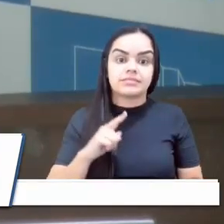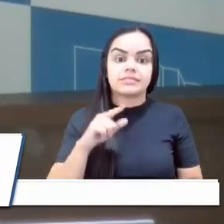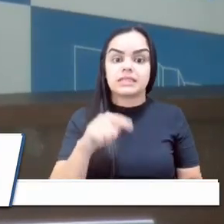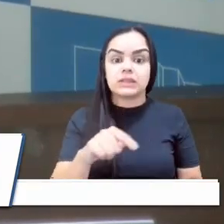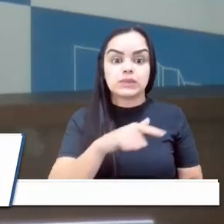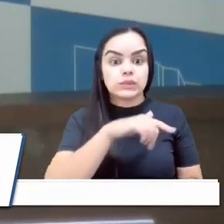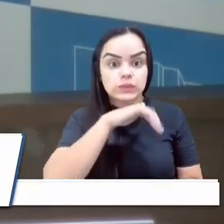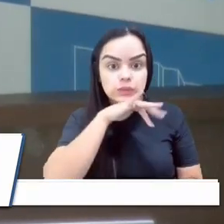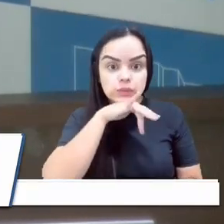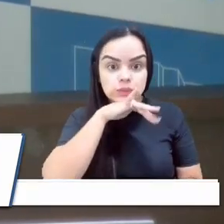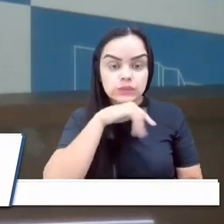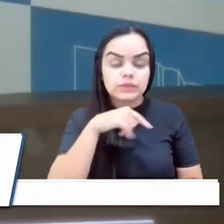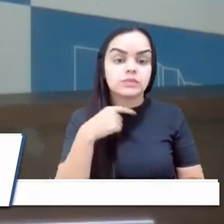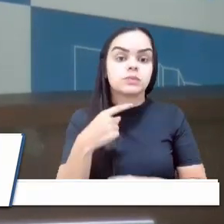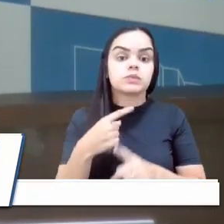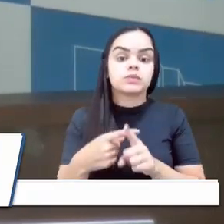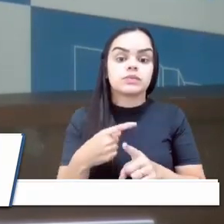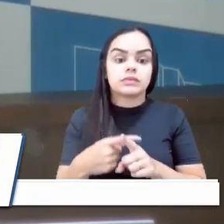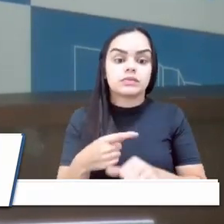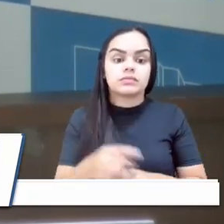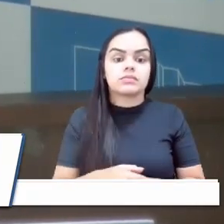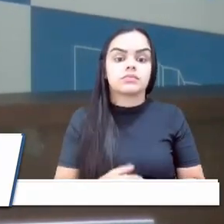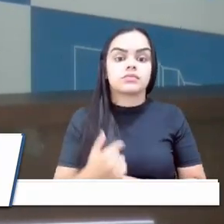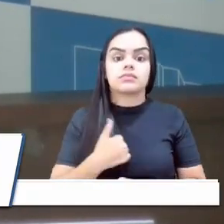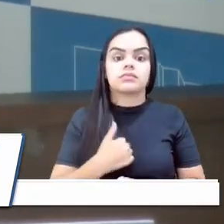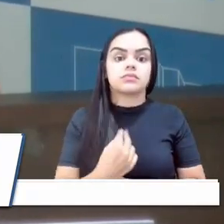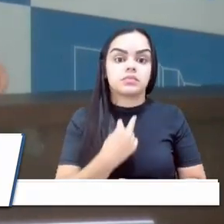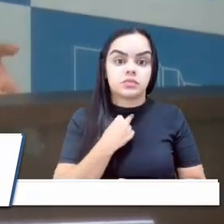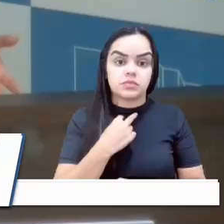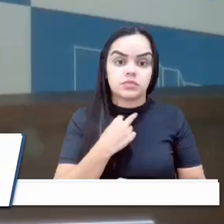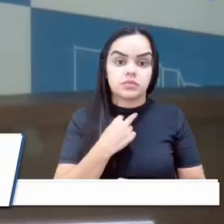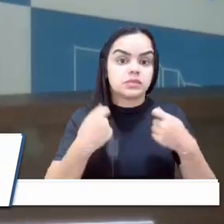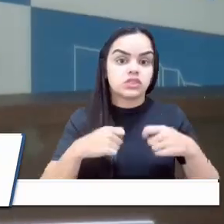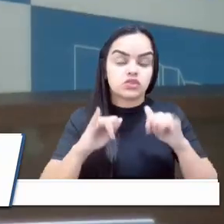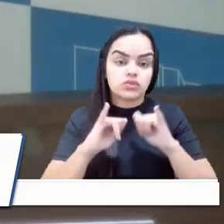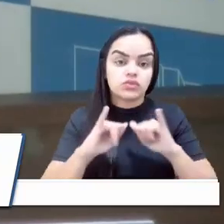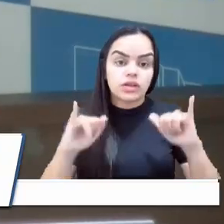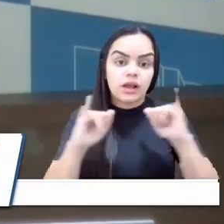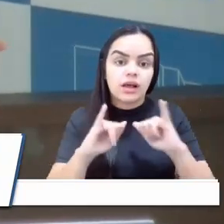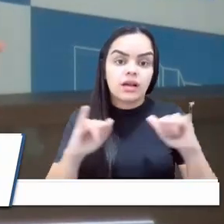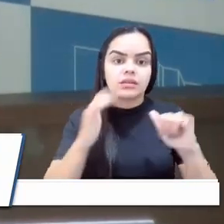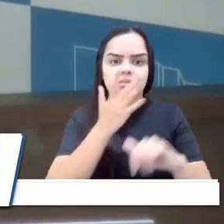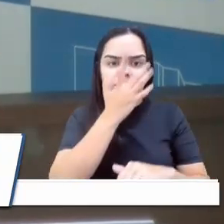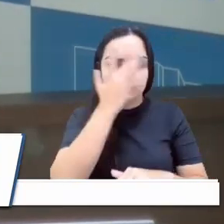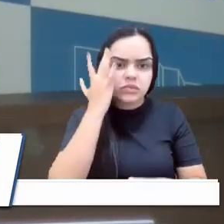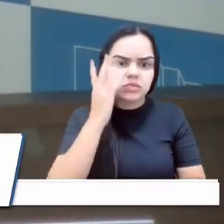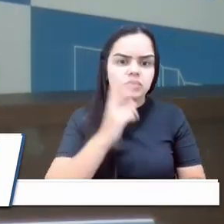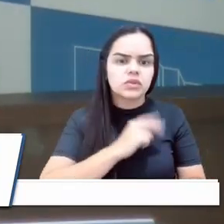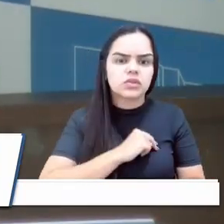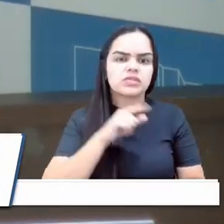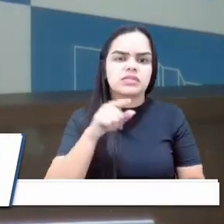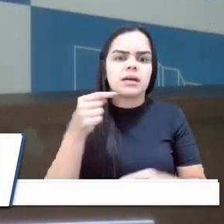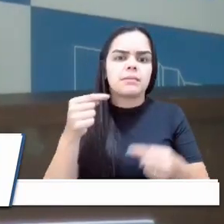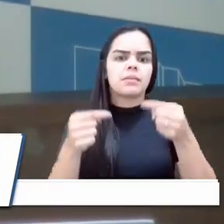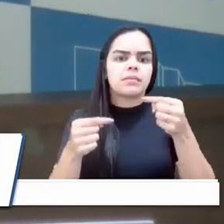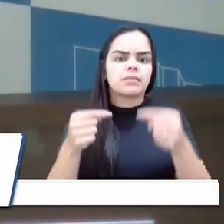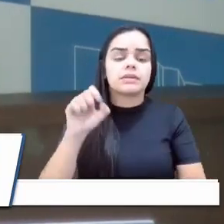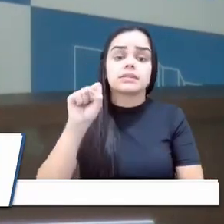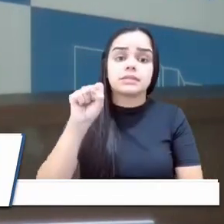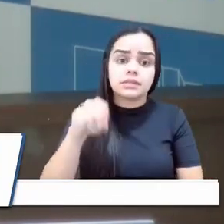grande que, assim, eu não posso deixar de falar isso. As pessoas falam: Leandro, você vai entrar nessa polêmica? Vou entrar